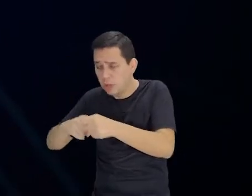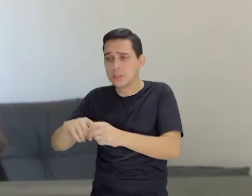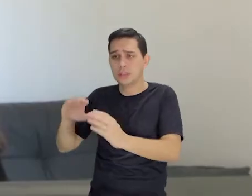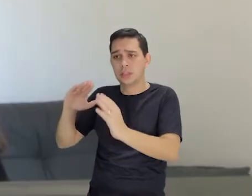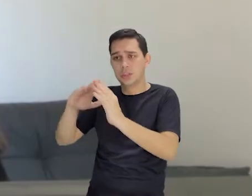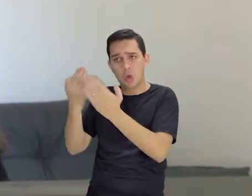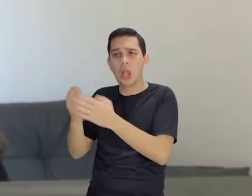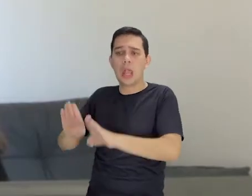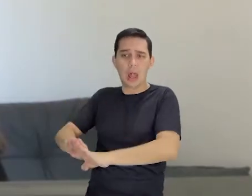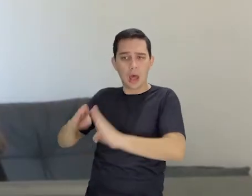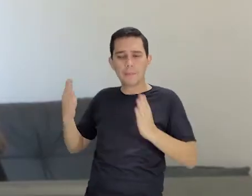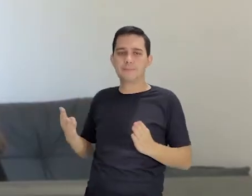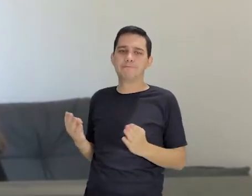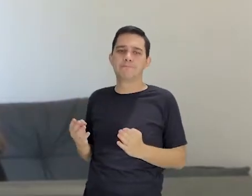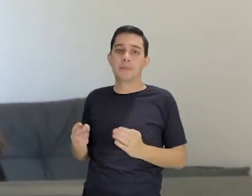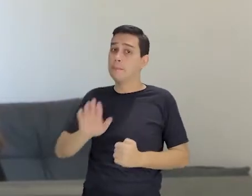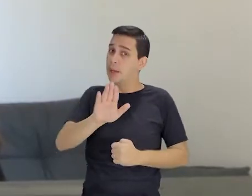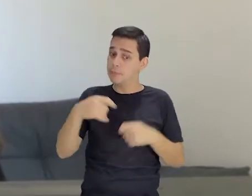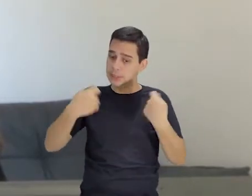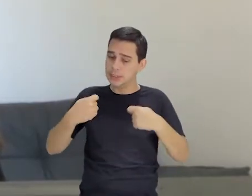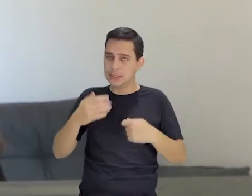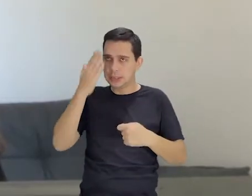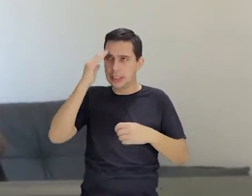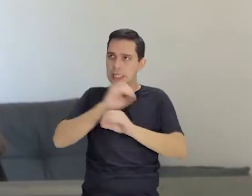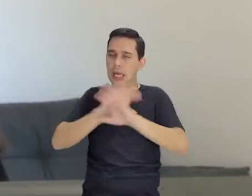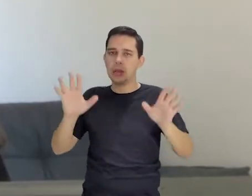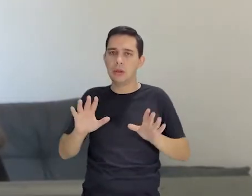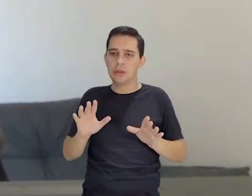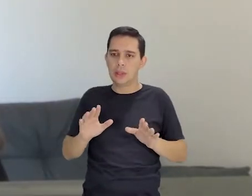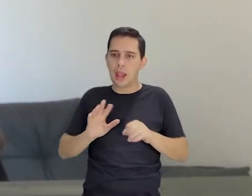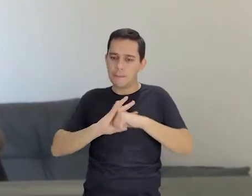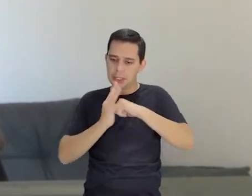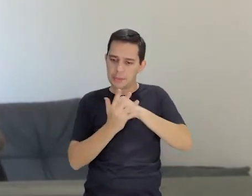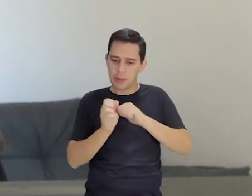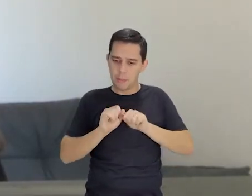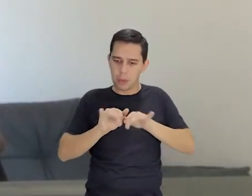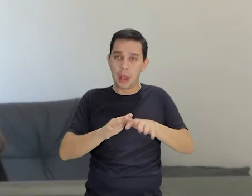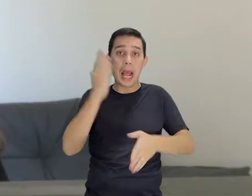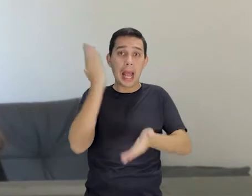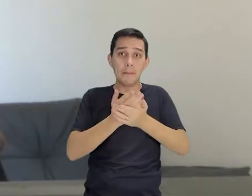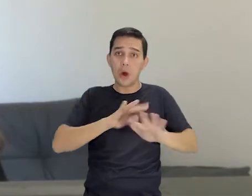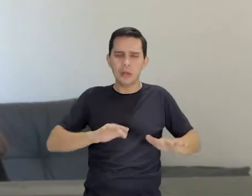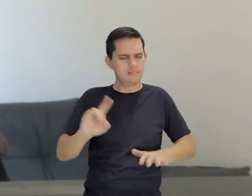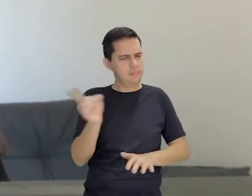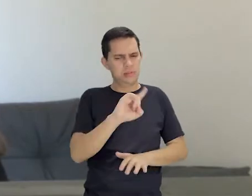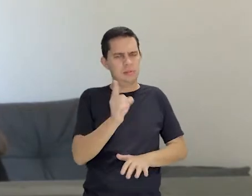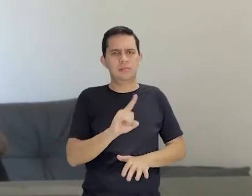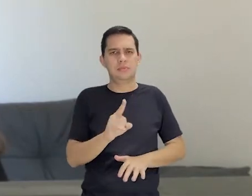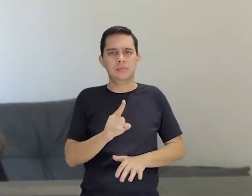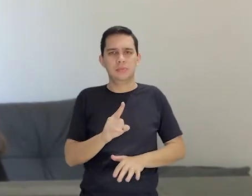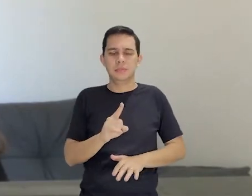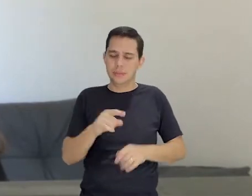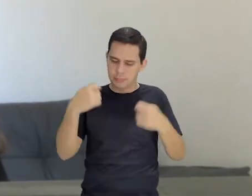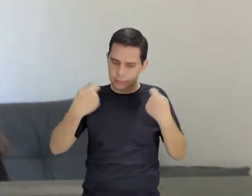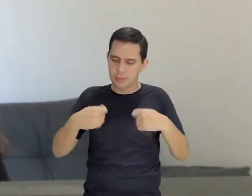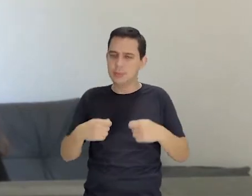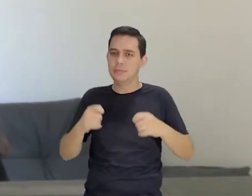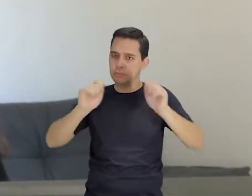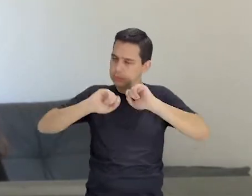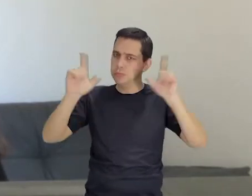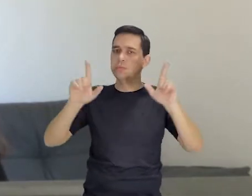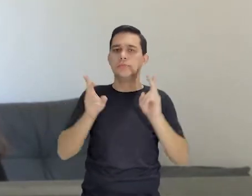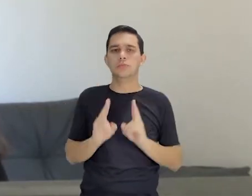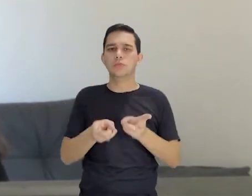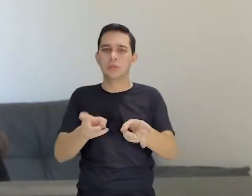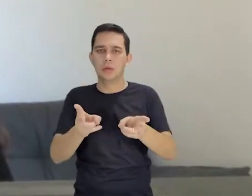não chegou ao fim, então nós não podemos desconsiderar as questões sanitárias envolvidas nesse processo de